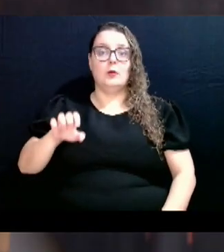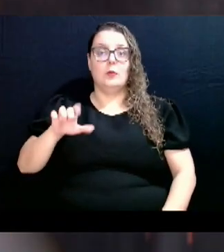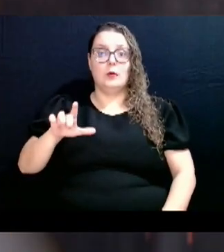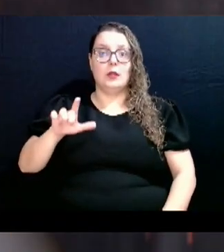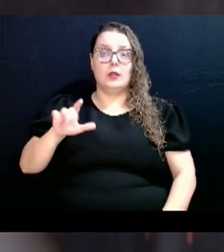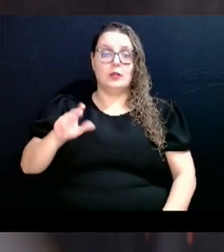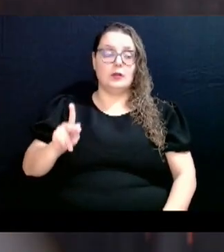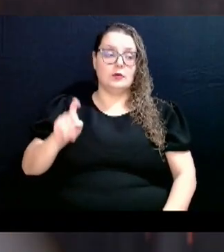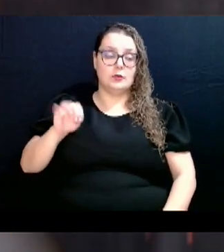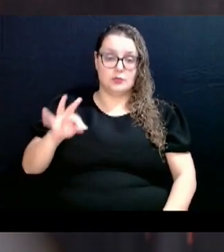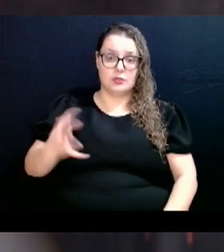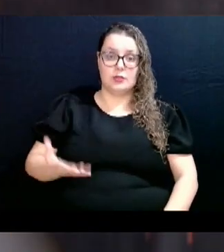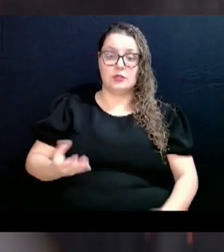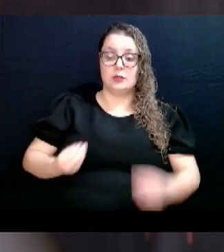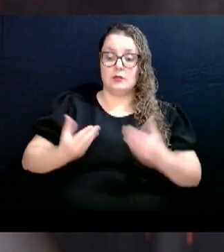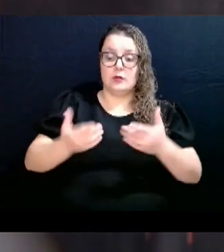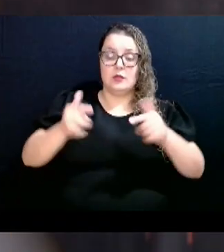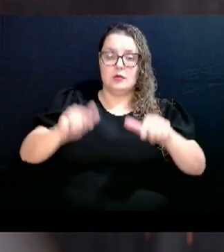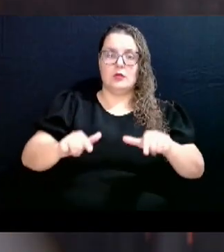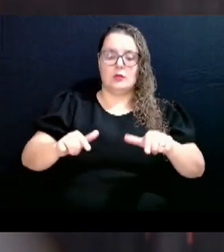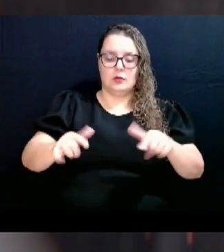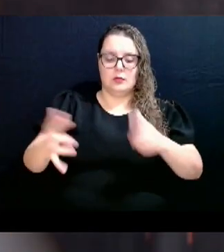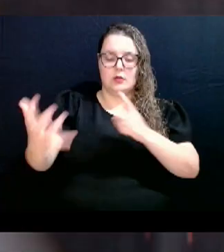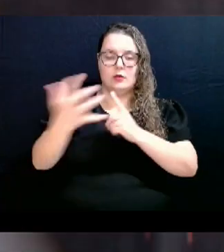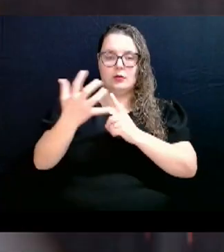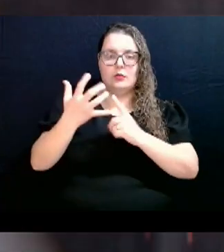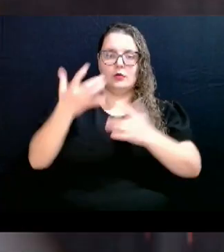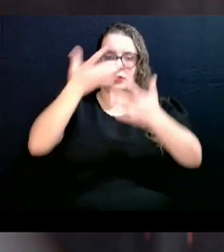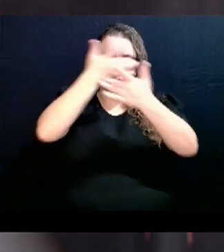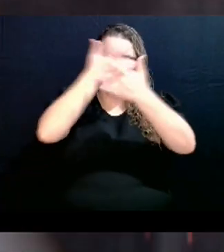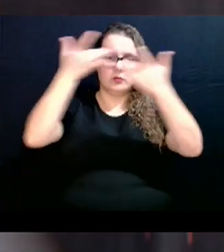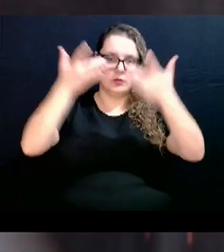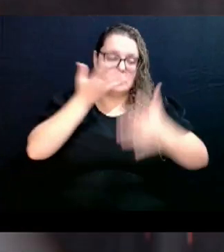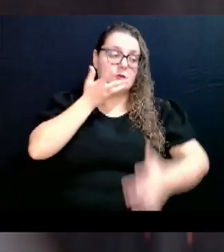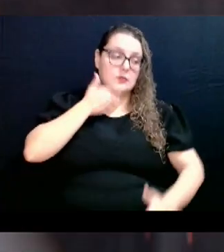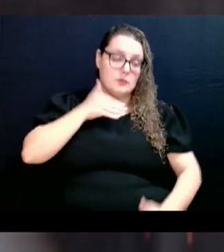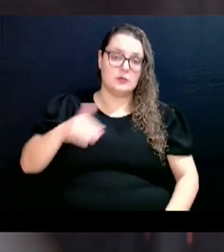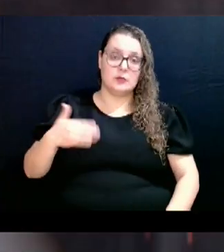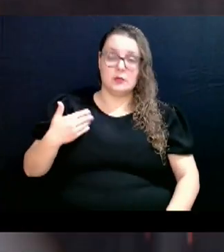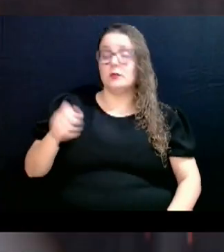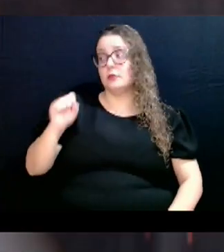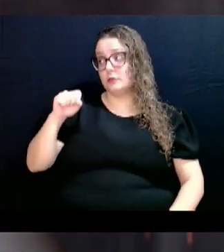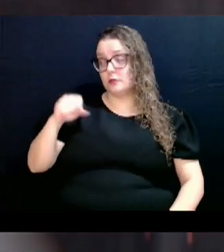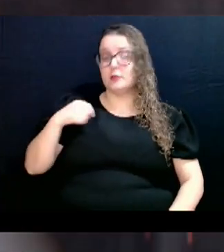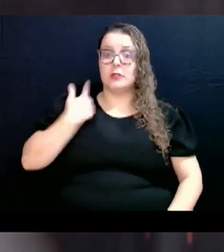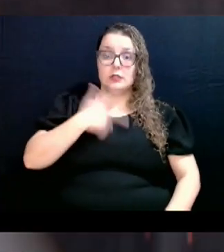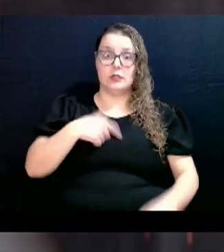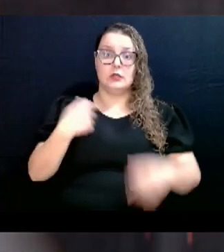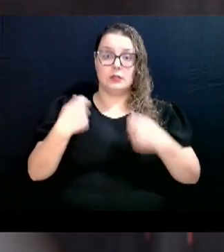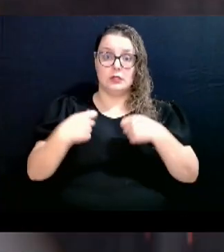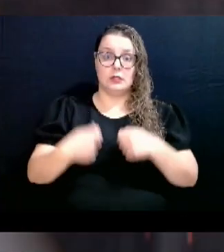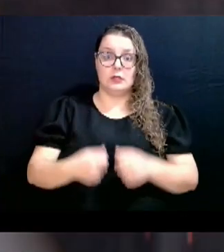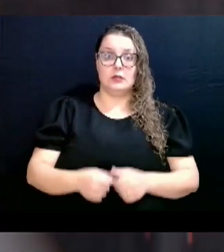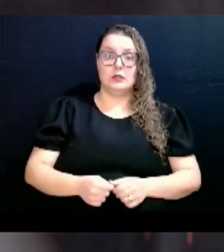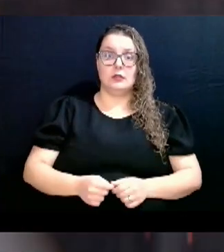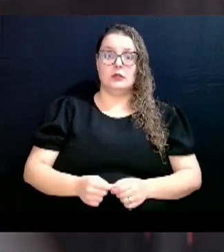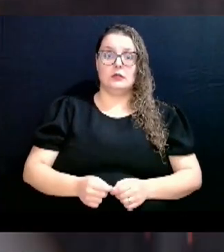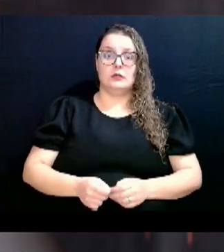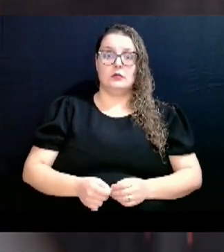aonde o ambiente influencia na saúde mental da criança, né? Então nós precisamos ter e dar para a